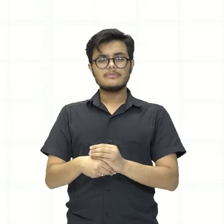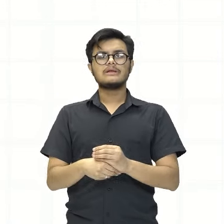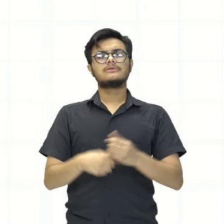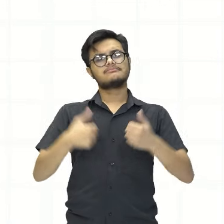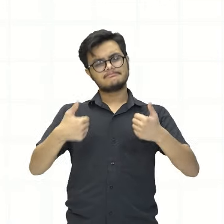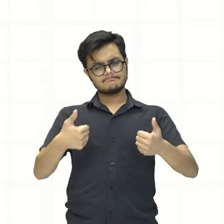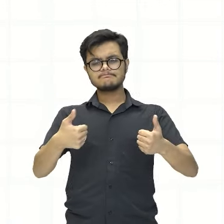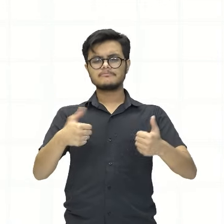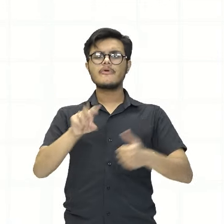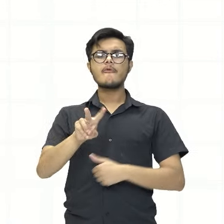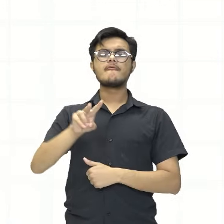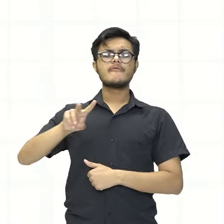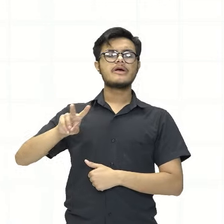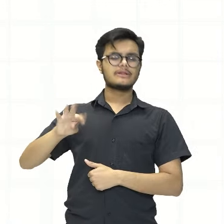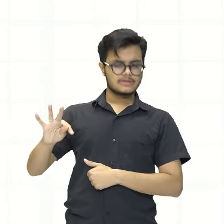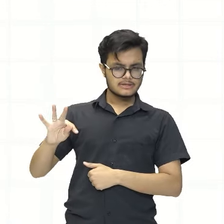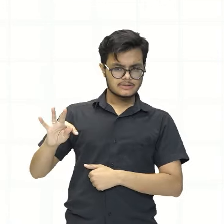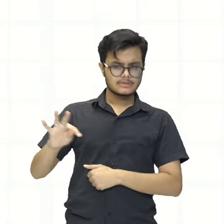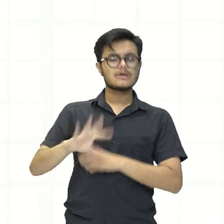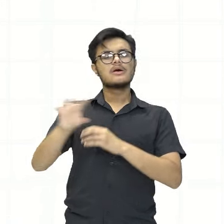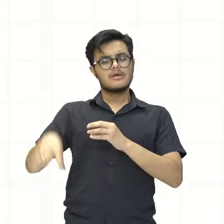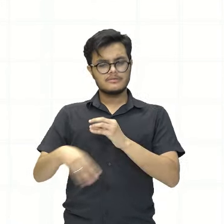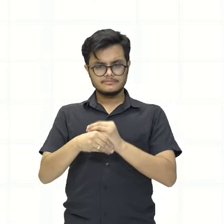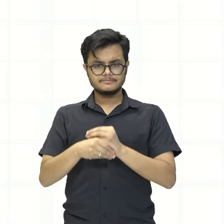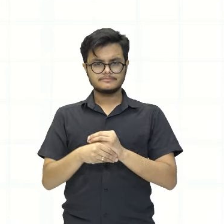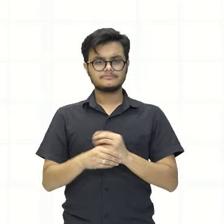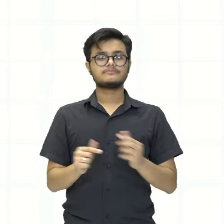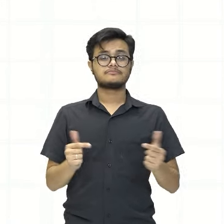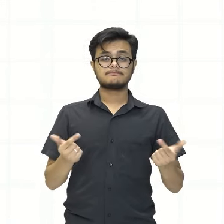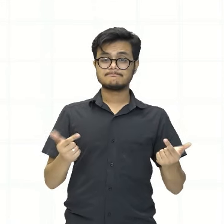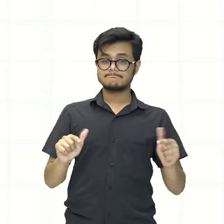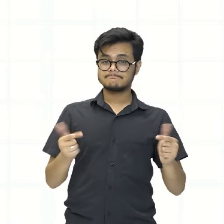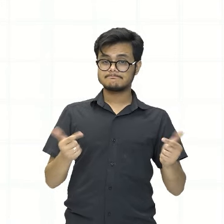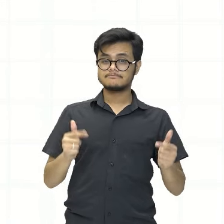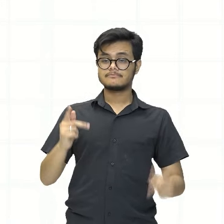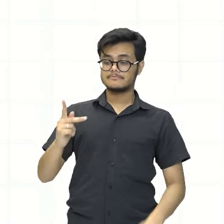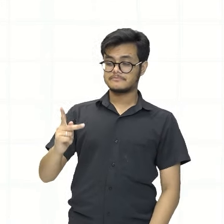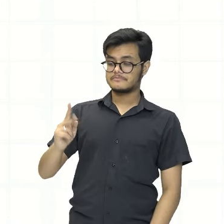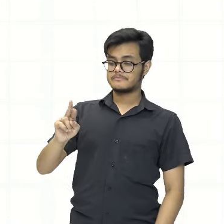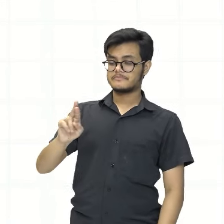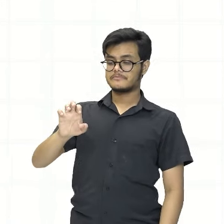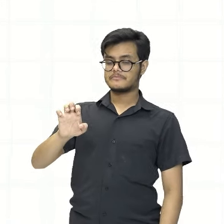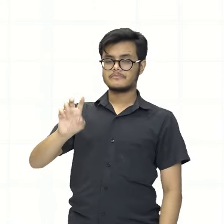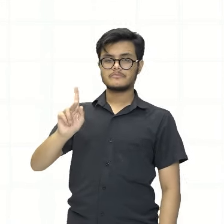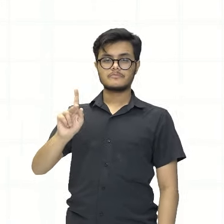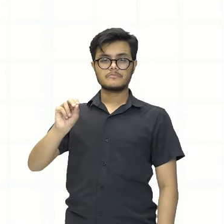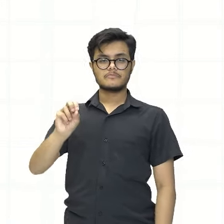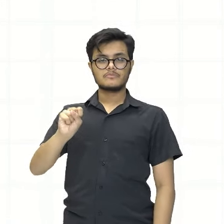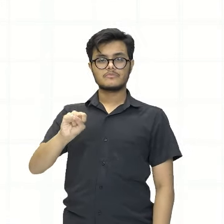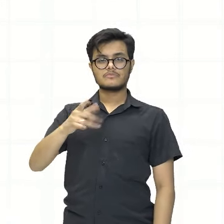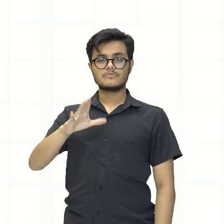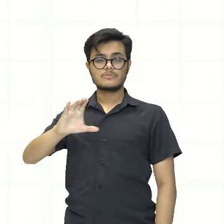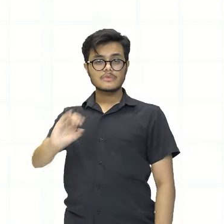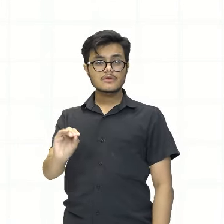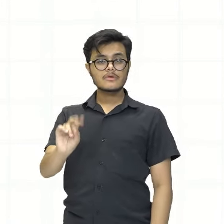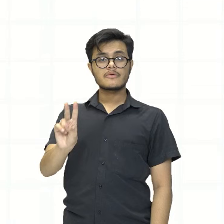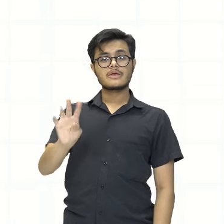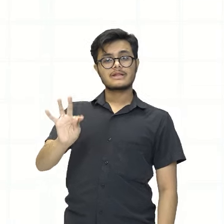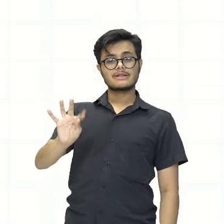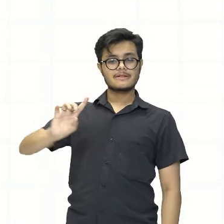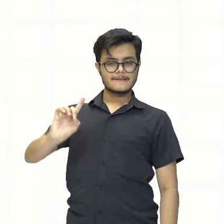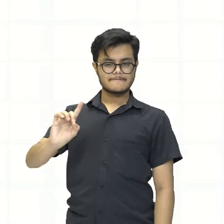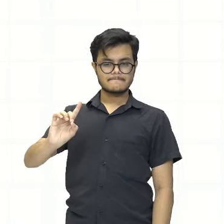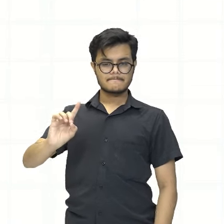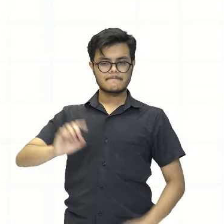verbo significativo tem complemento e esse complemento não tem preposição então ele é um VTD exatamente como diz